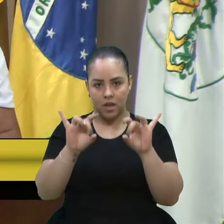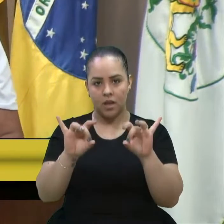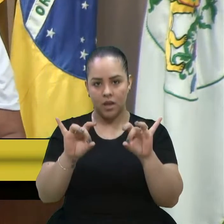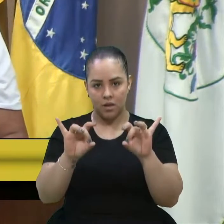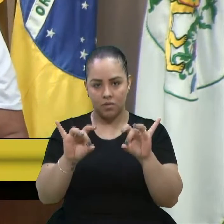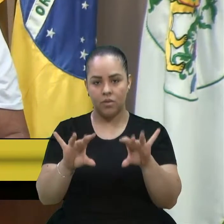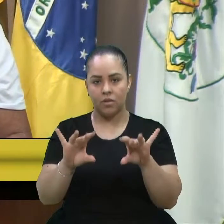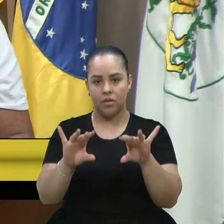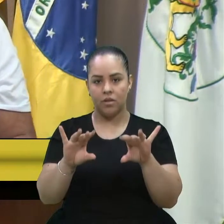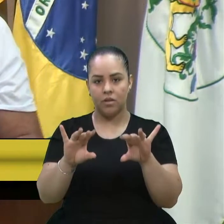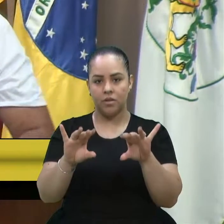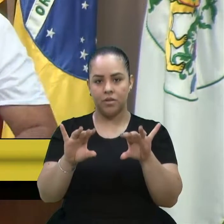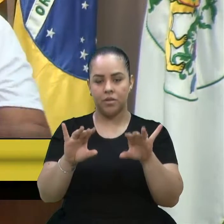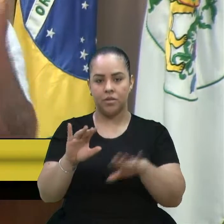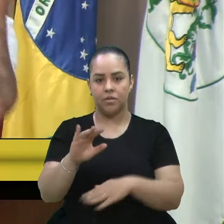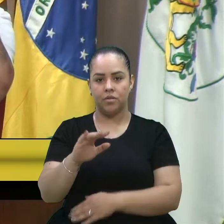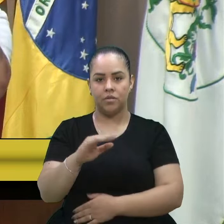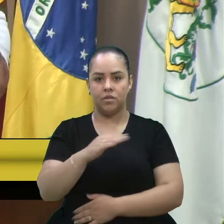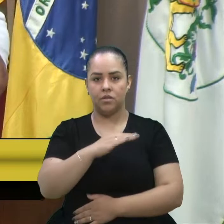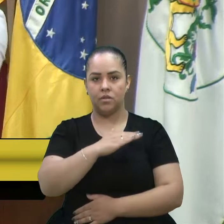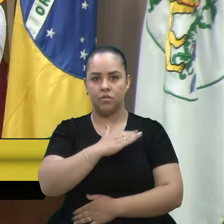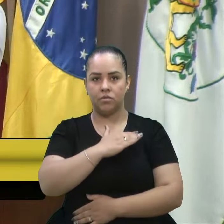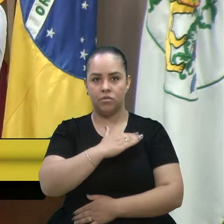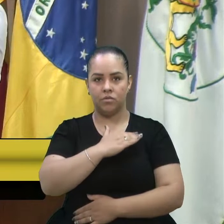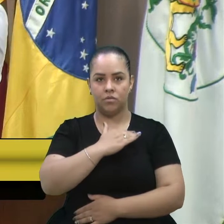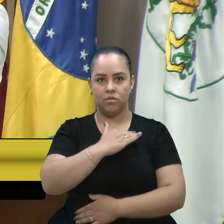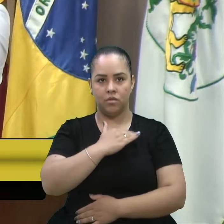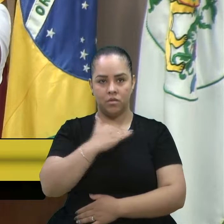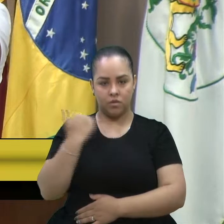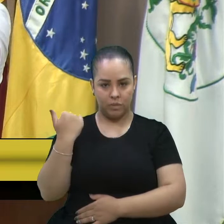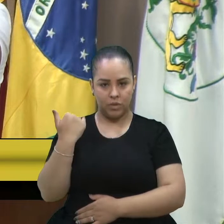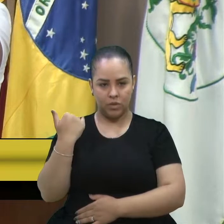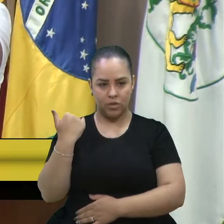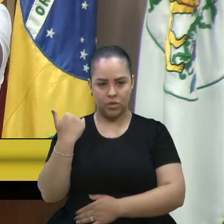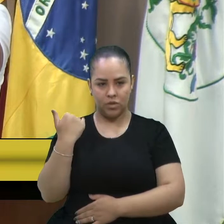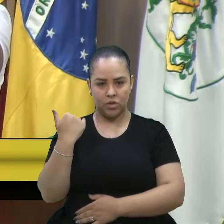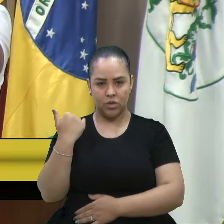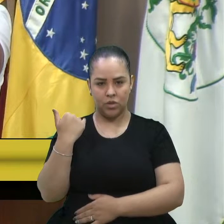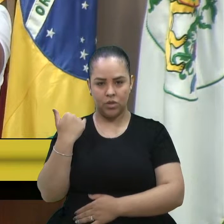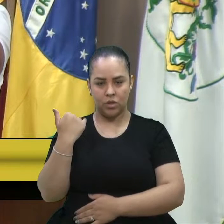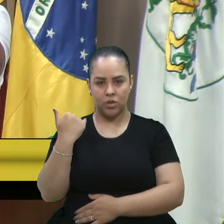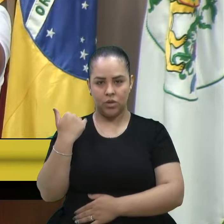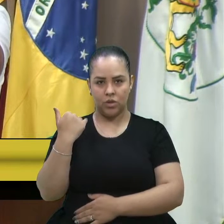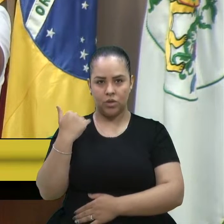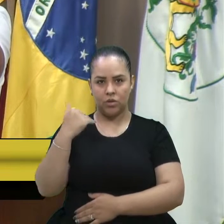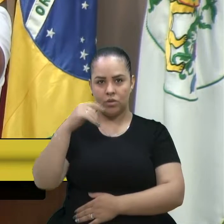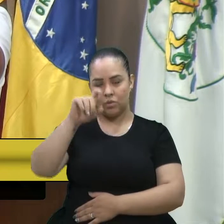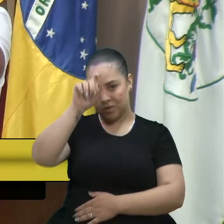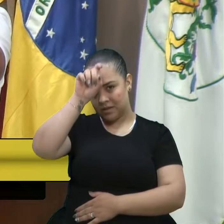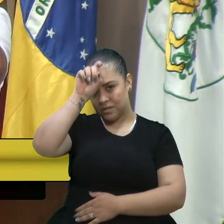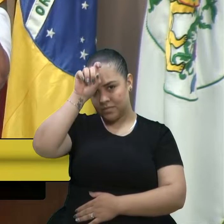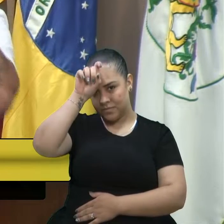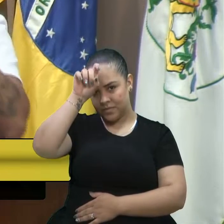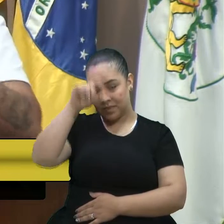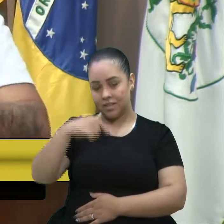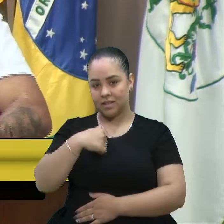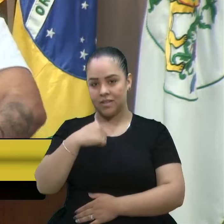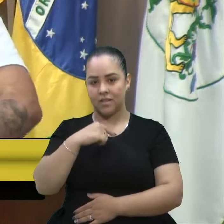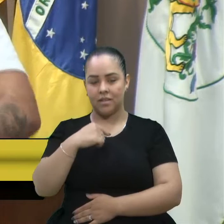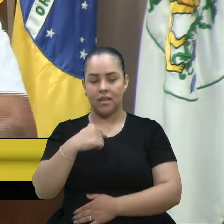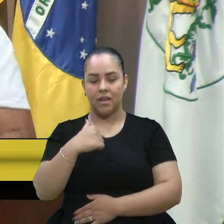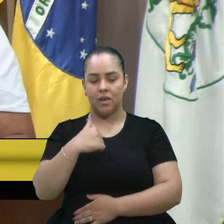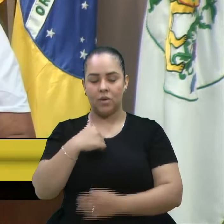do líder do Quilombo dos Palmares, que eu, inclusive, tatuei aqui no meu braço,